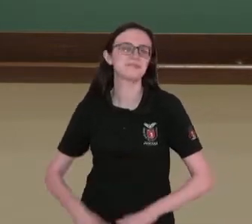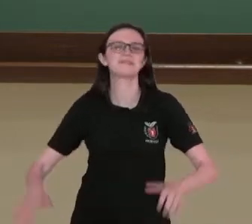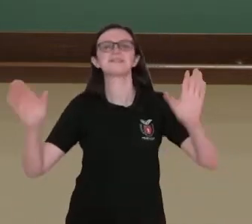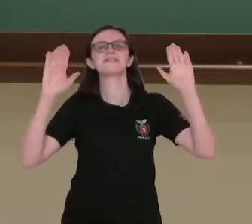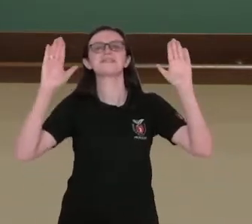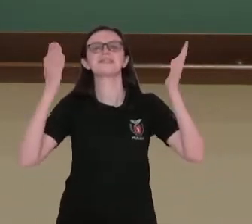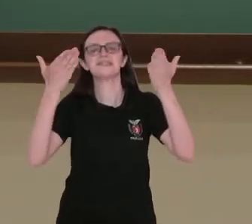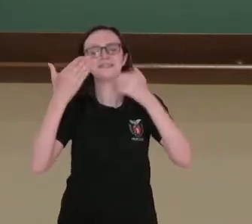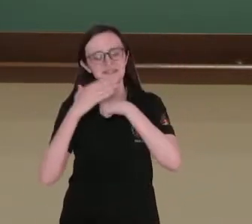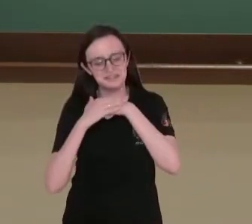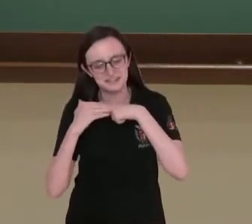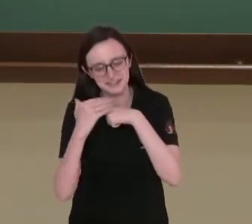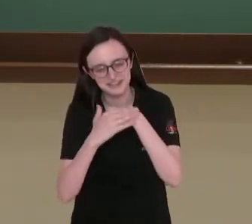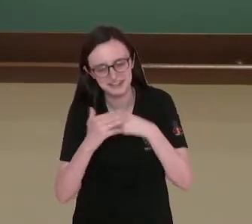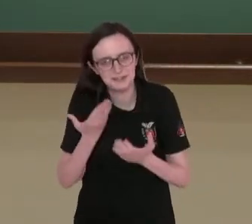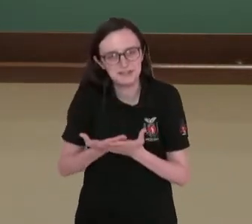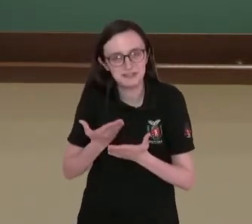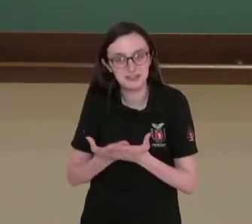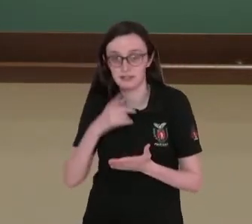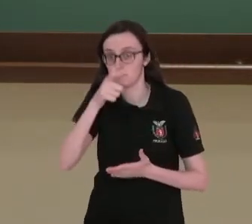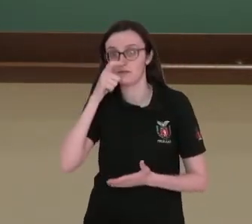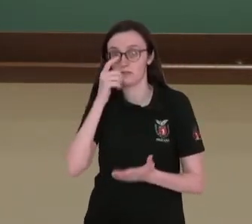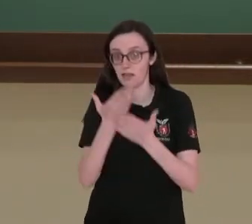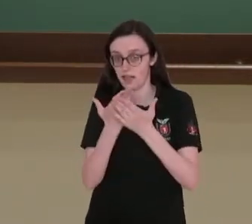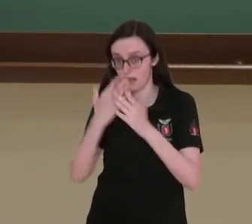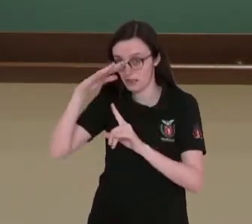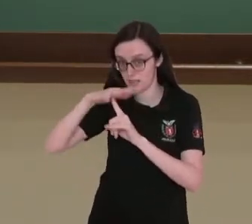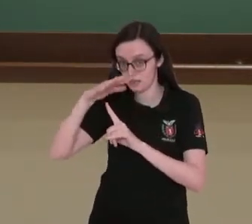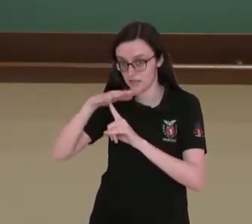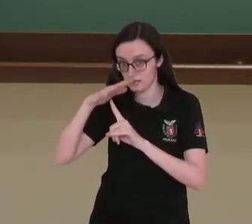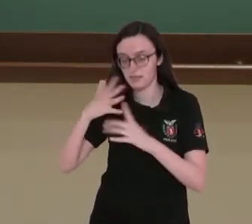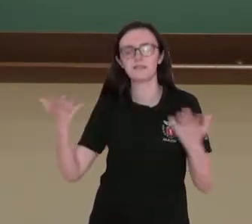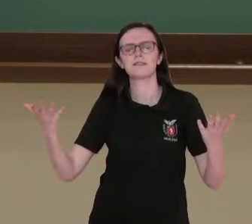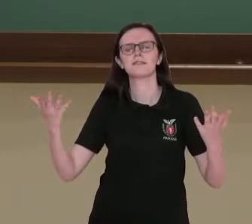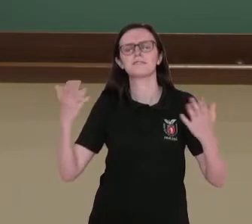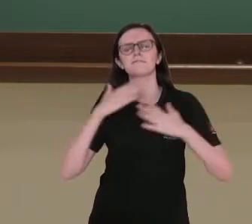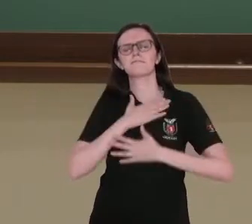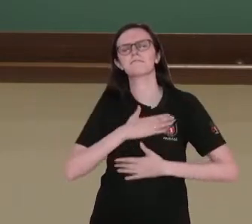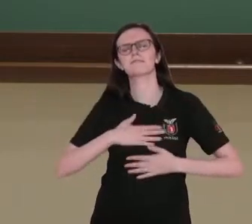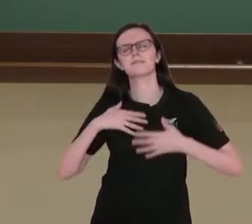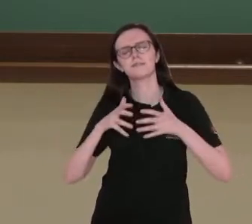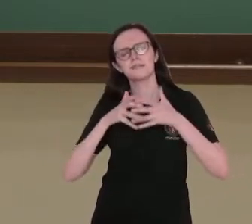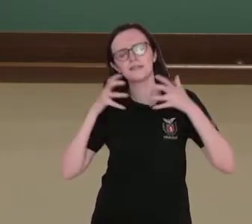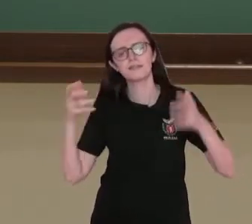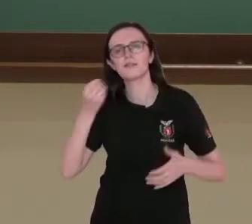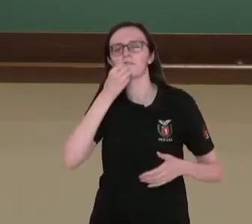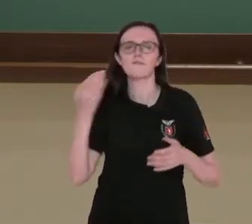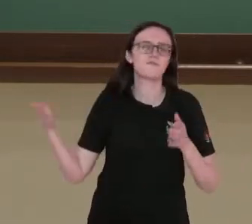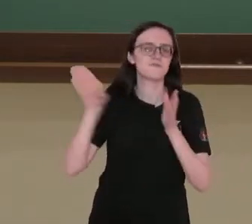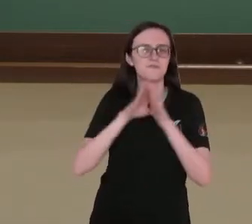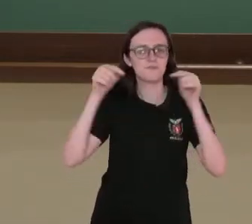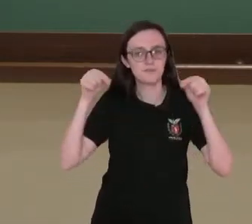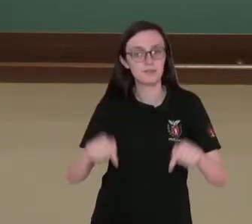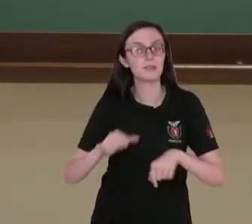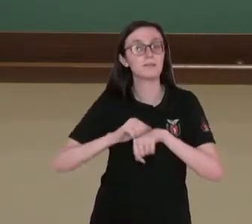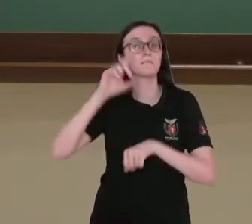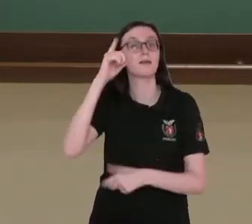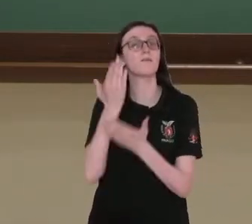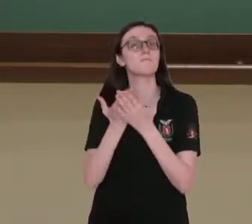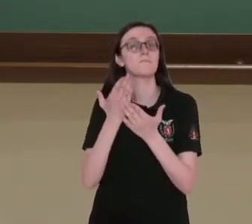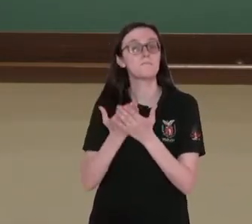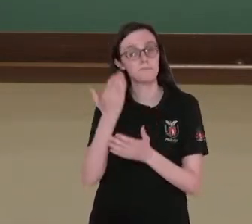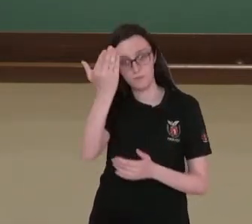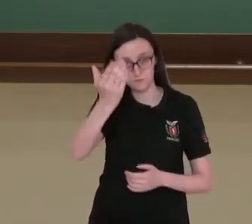Olá, querido estudante! Você que assiste às aulas Paraná, que prazer imenso chegar aqui e fazer mais uma aula